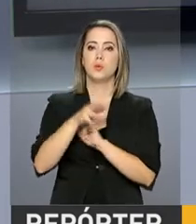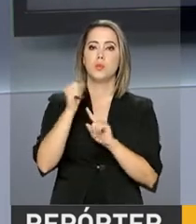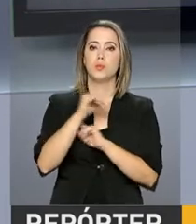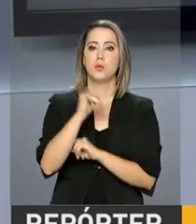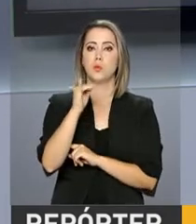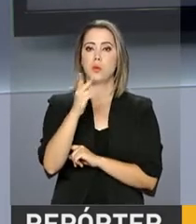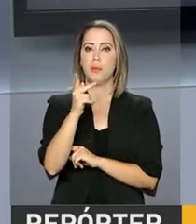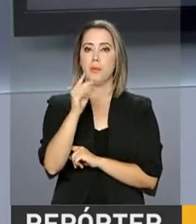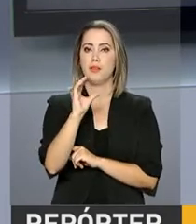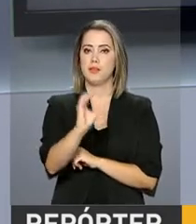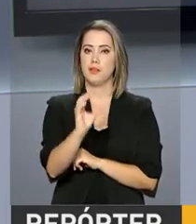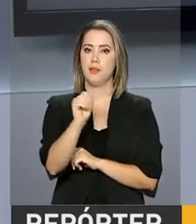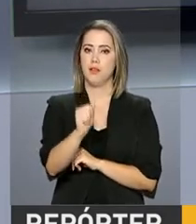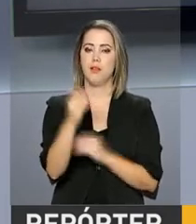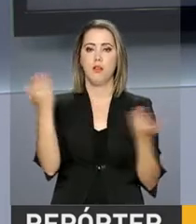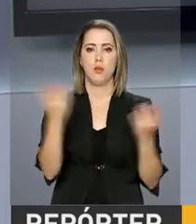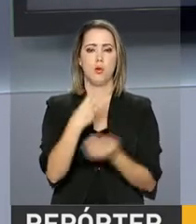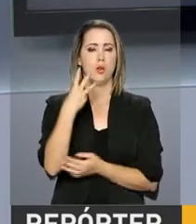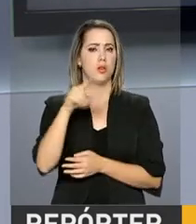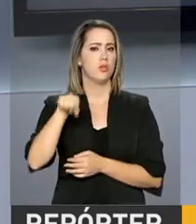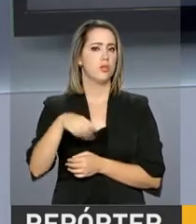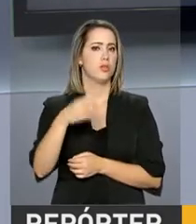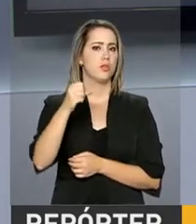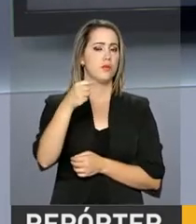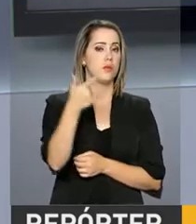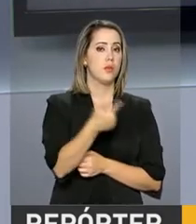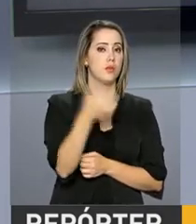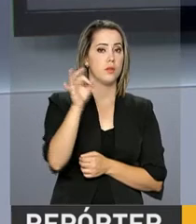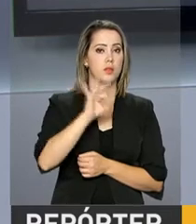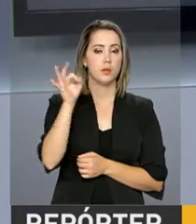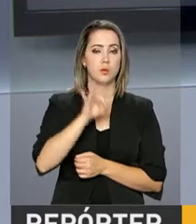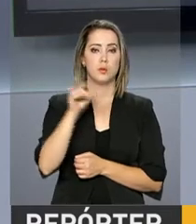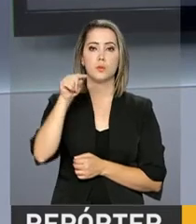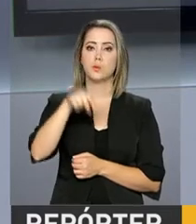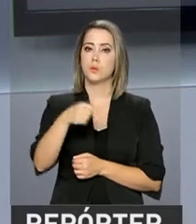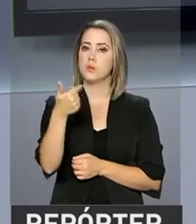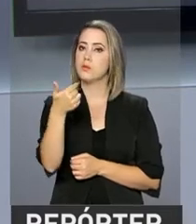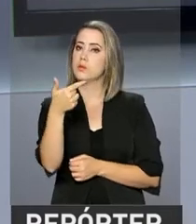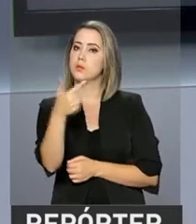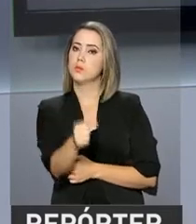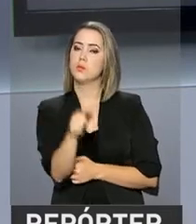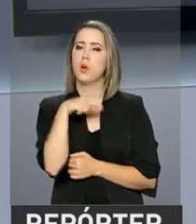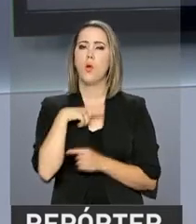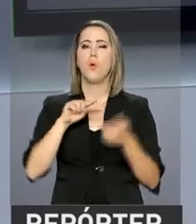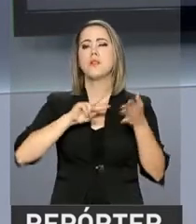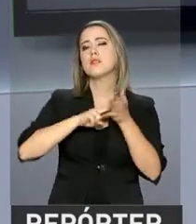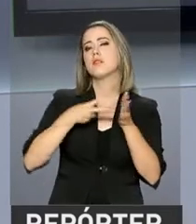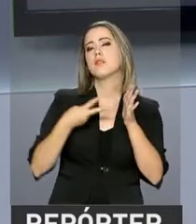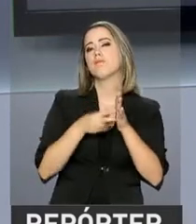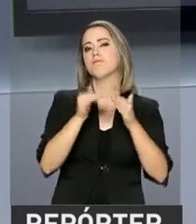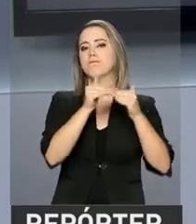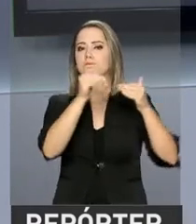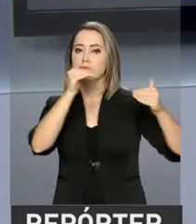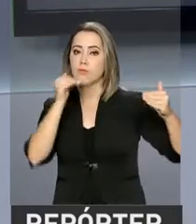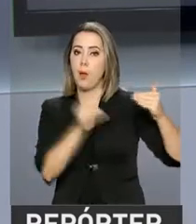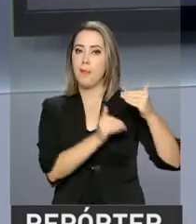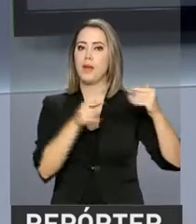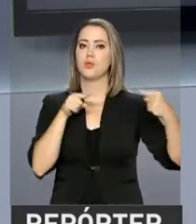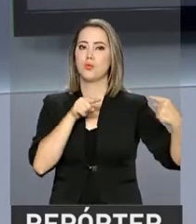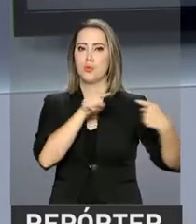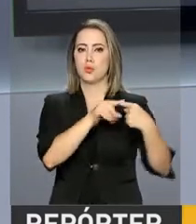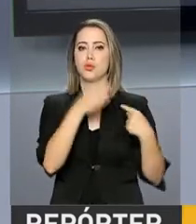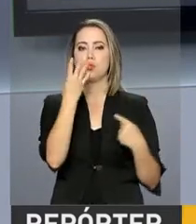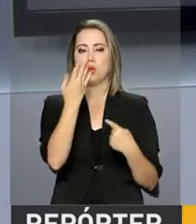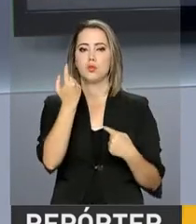é de 3,92 por cento em 2017 ou seja ficou bem abaixo do centro da meta que é de